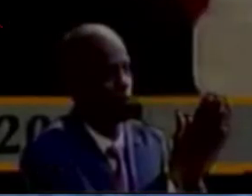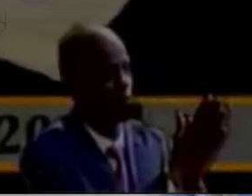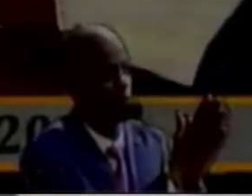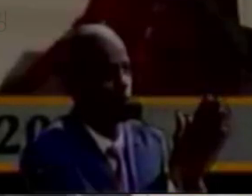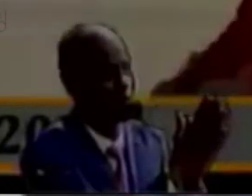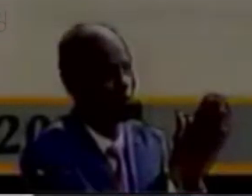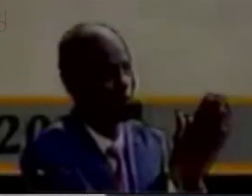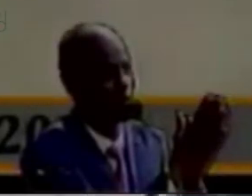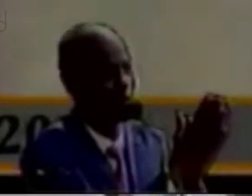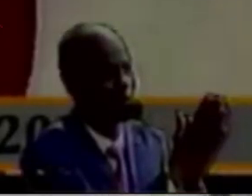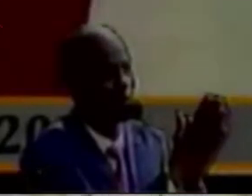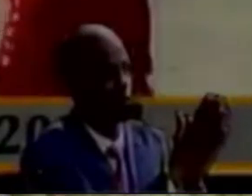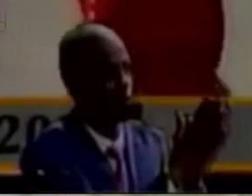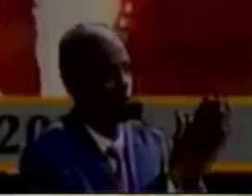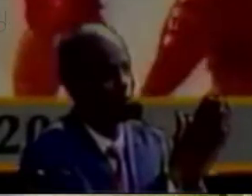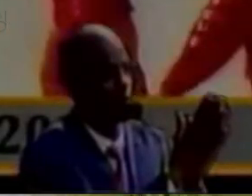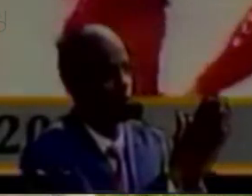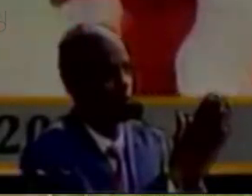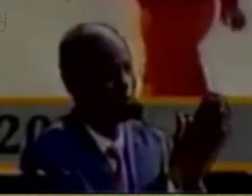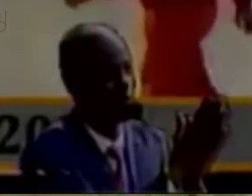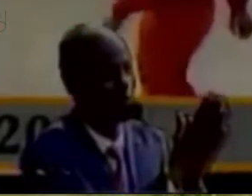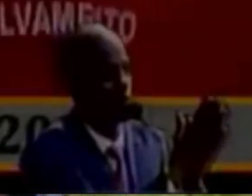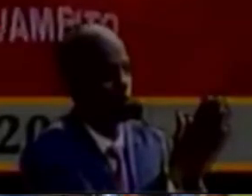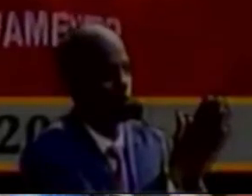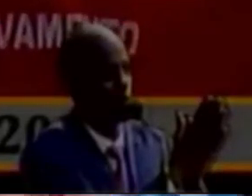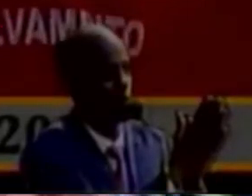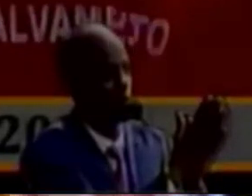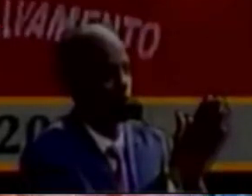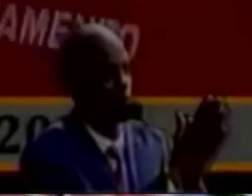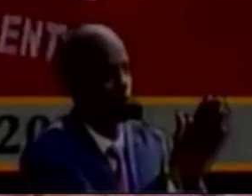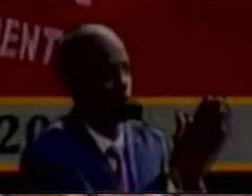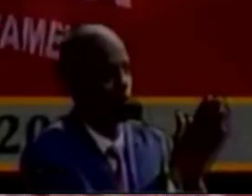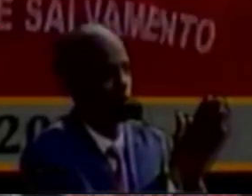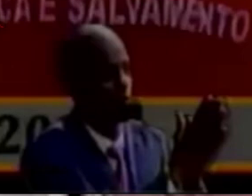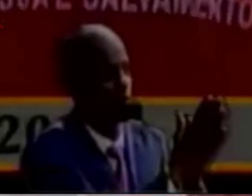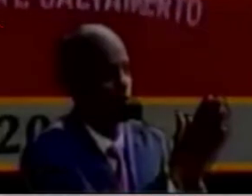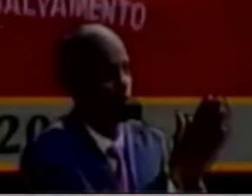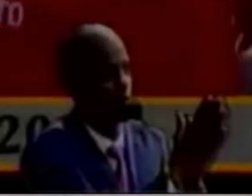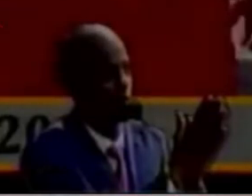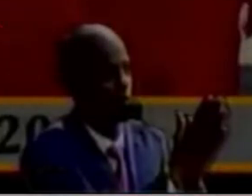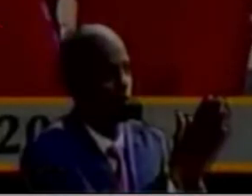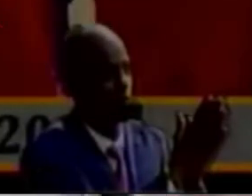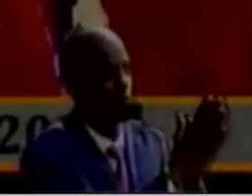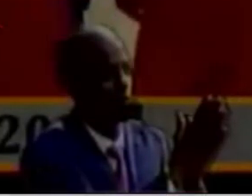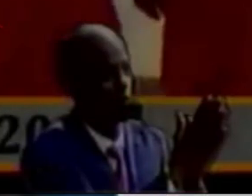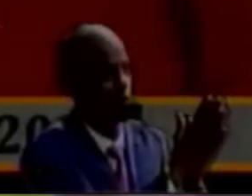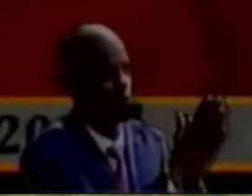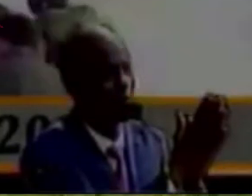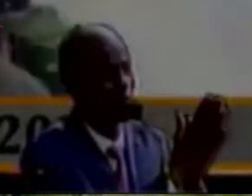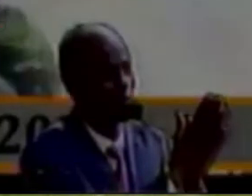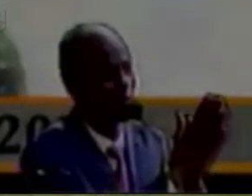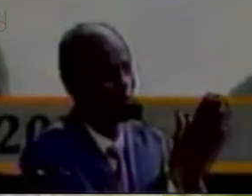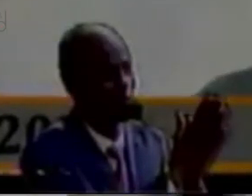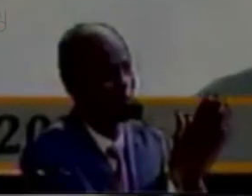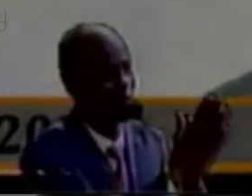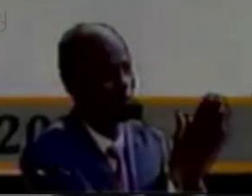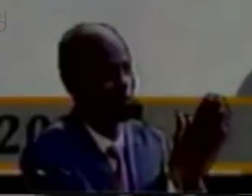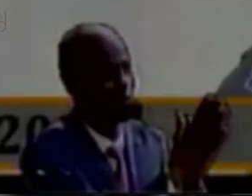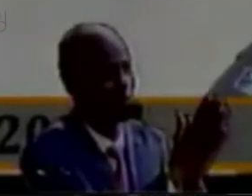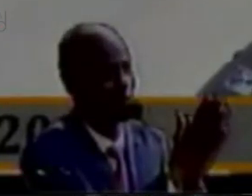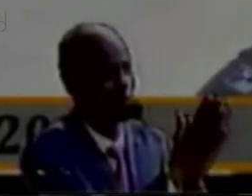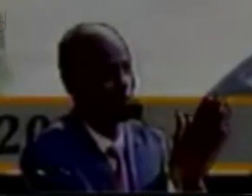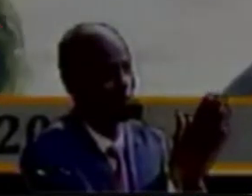medicamento, mas é uma equipe especializada que eu vou ter material, médicaments avec notre instrument pour aider